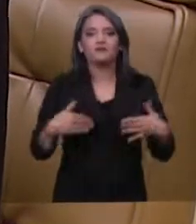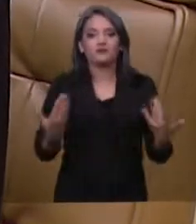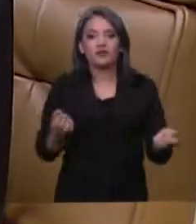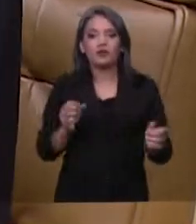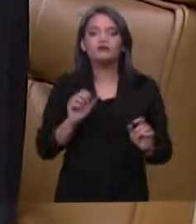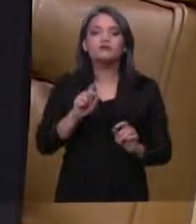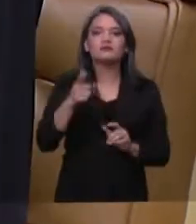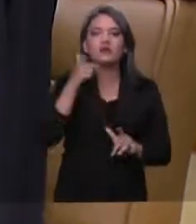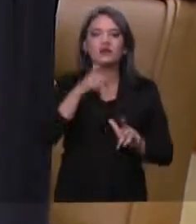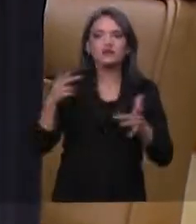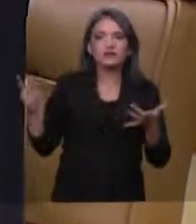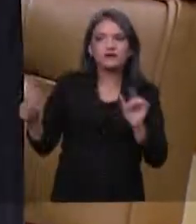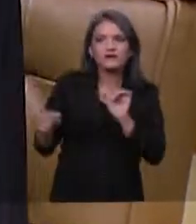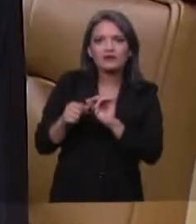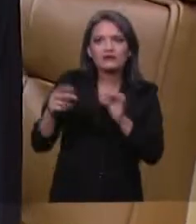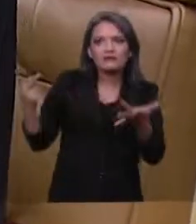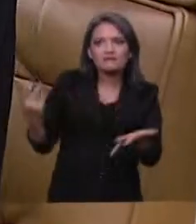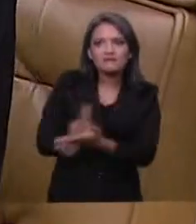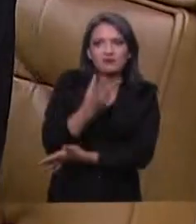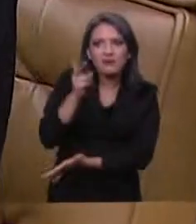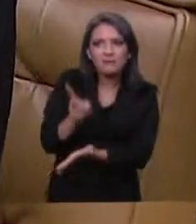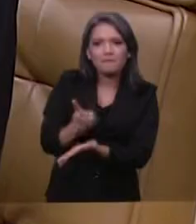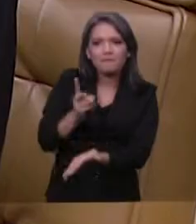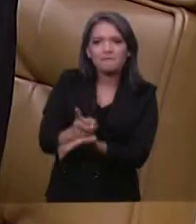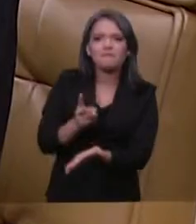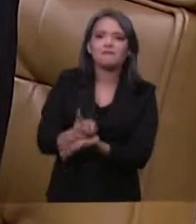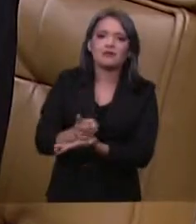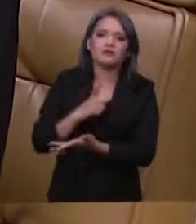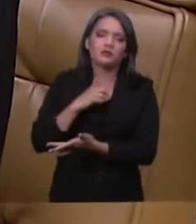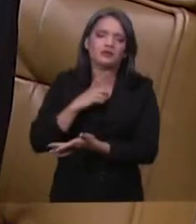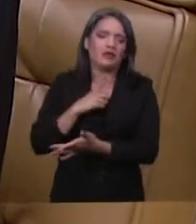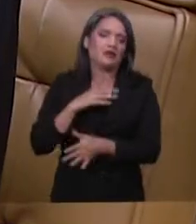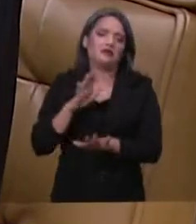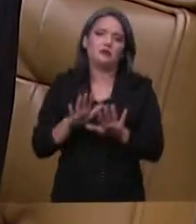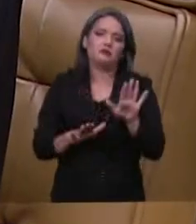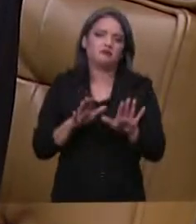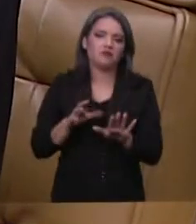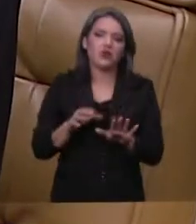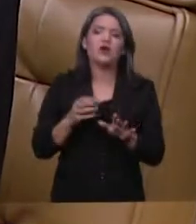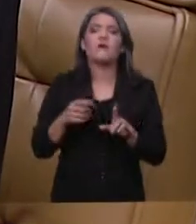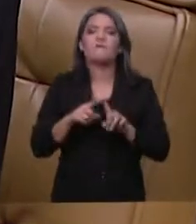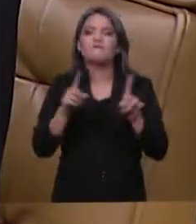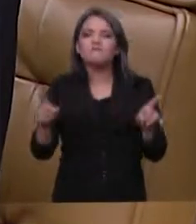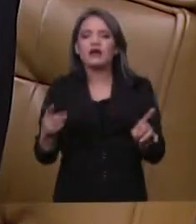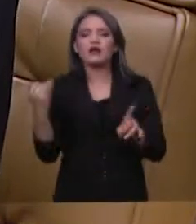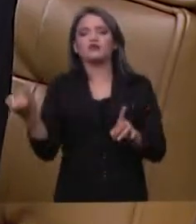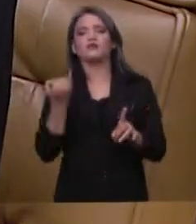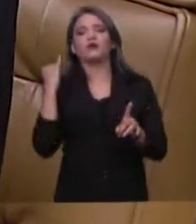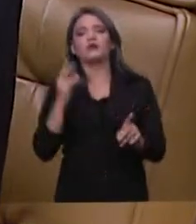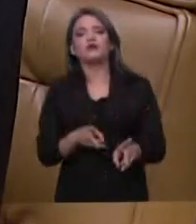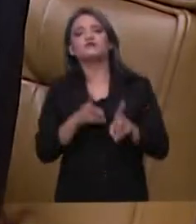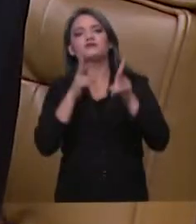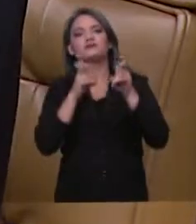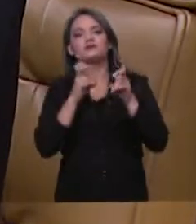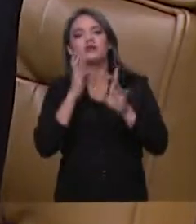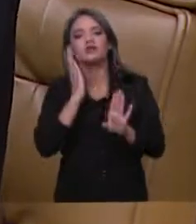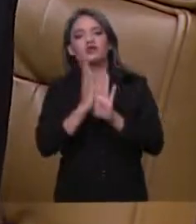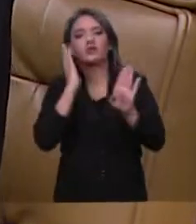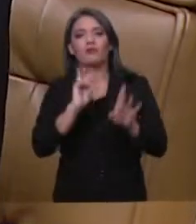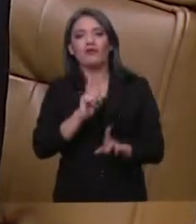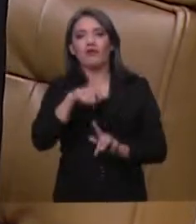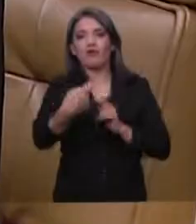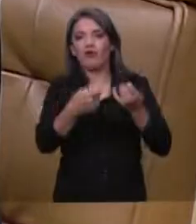da concretização dos delitos visados ou mesmo da identificação de todos os integrantes do grupo. A materialidade